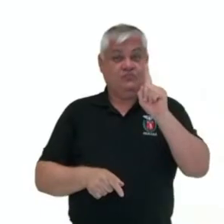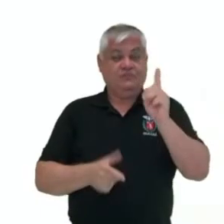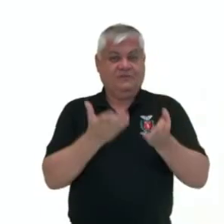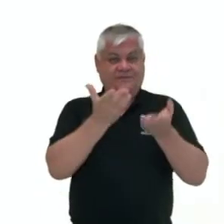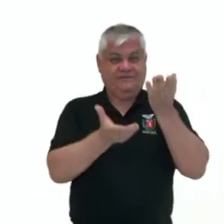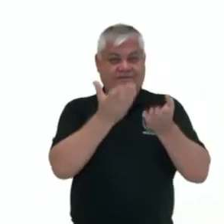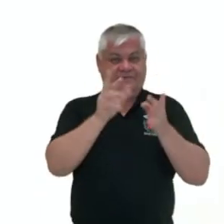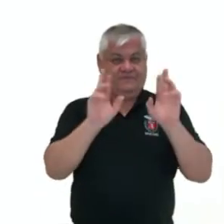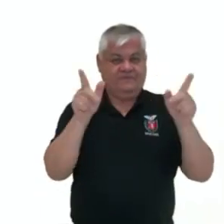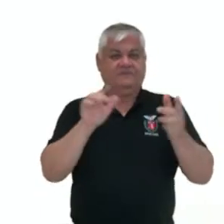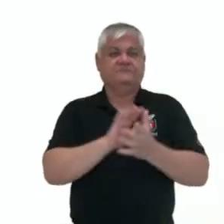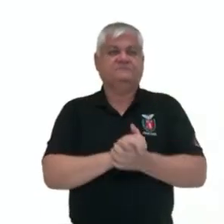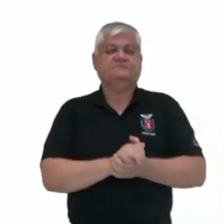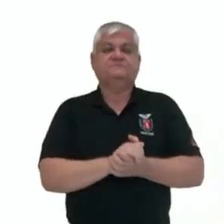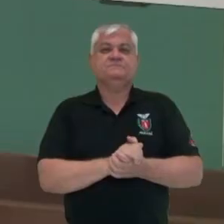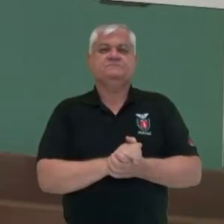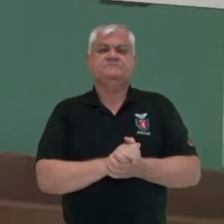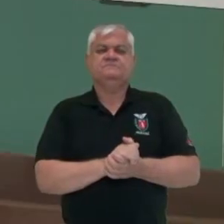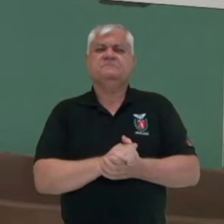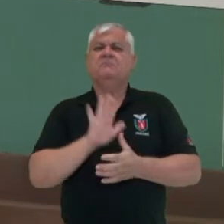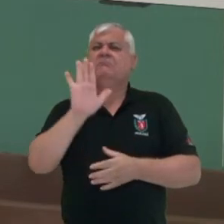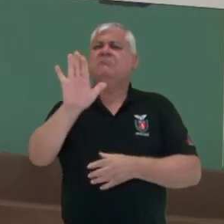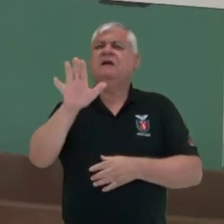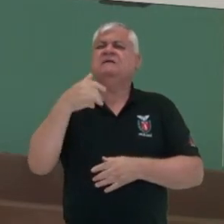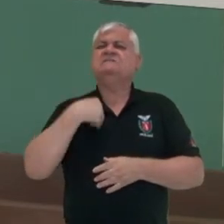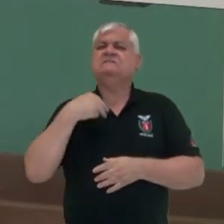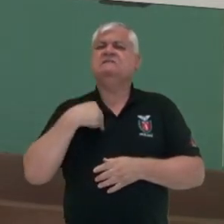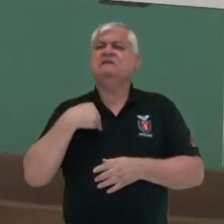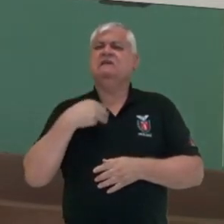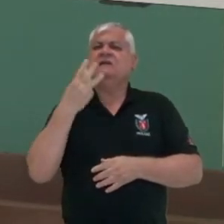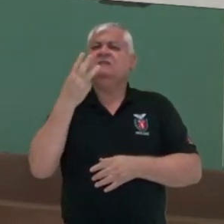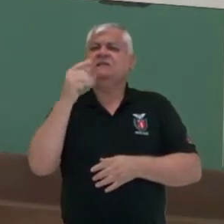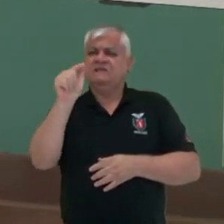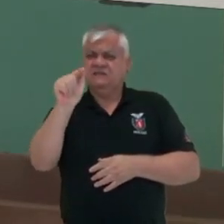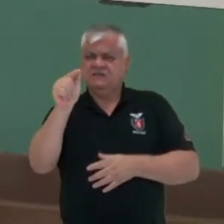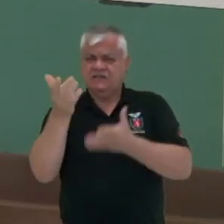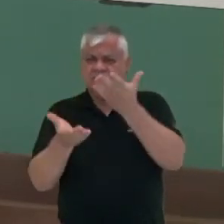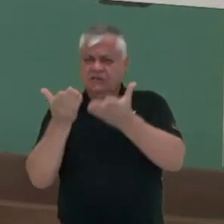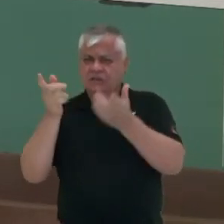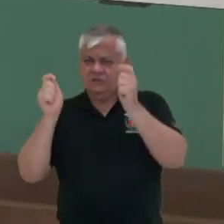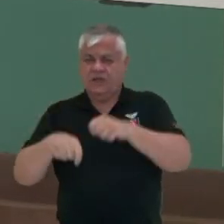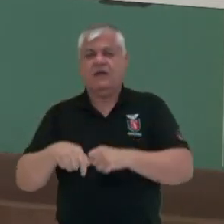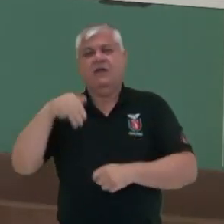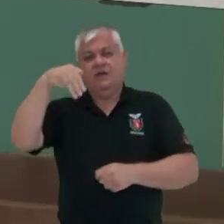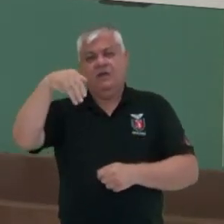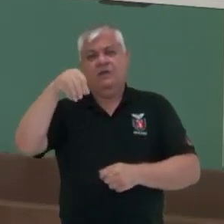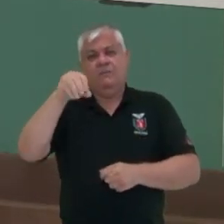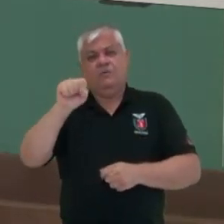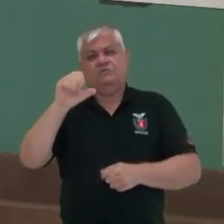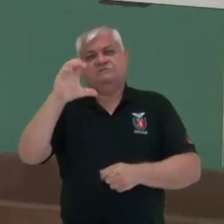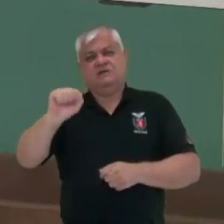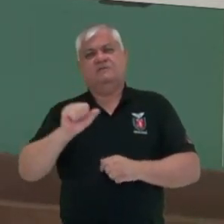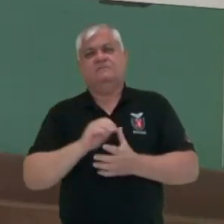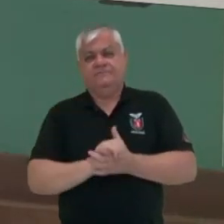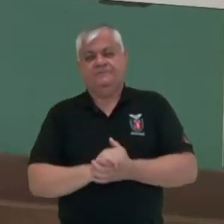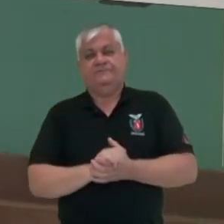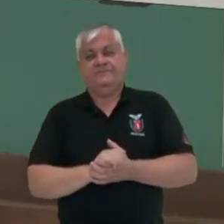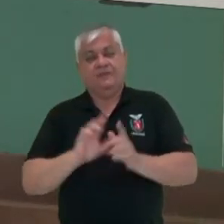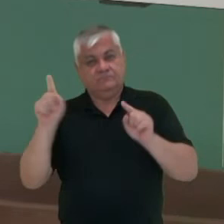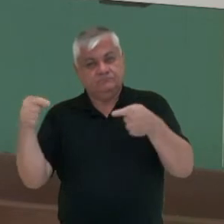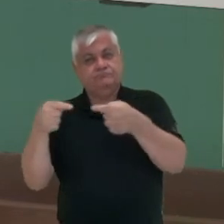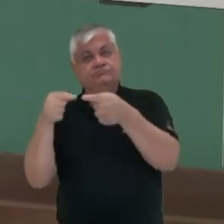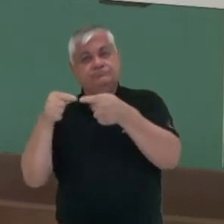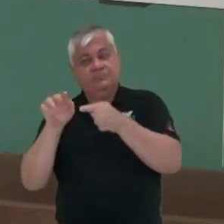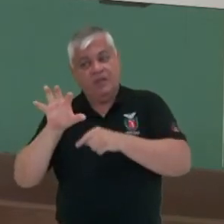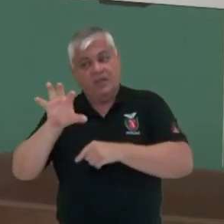aqui. Professora, se eu tiver 37 quilos, você é mosca, tá? Então, você se enquadra